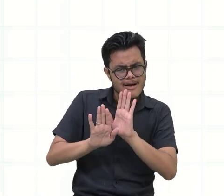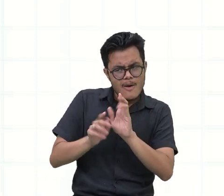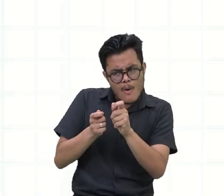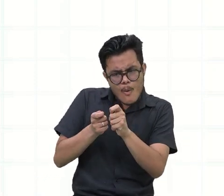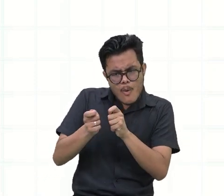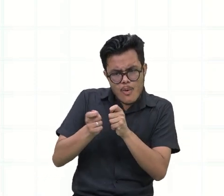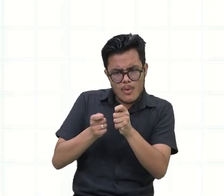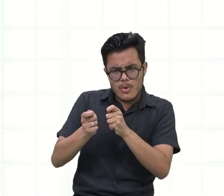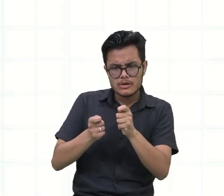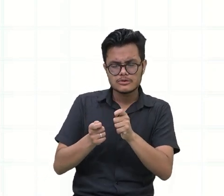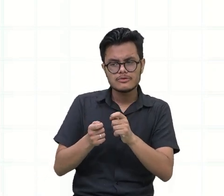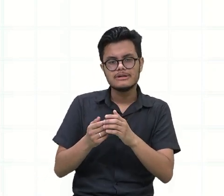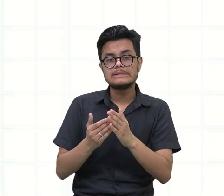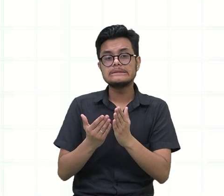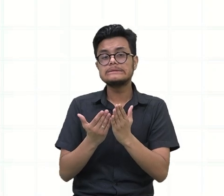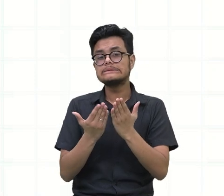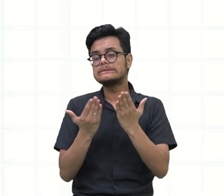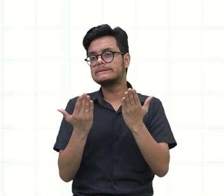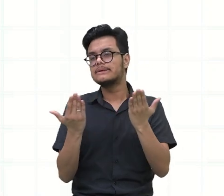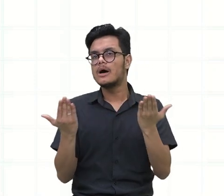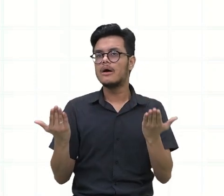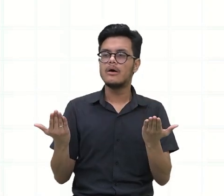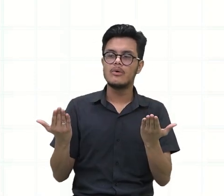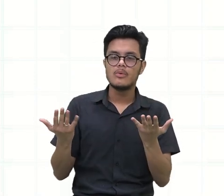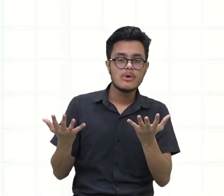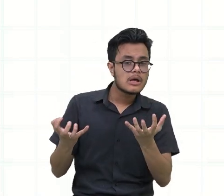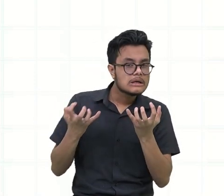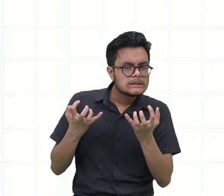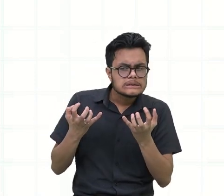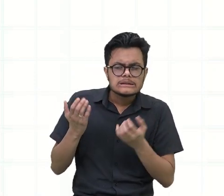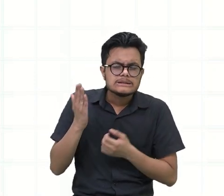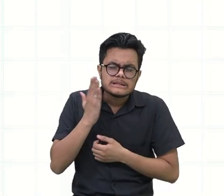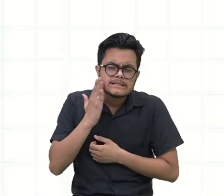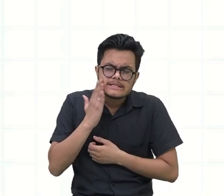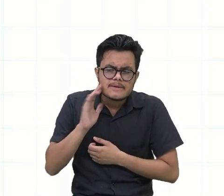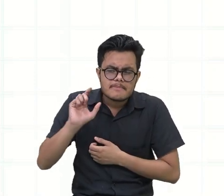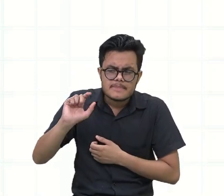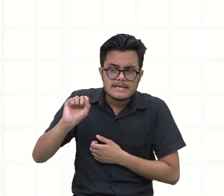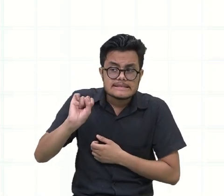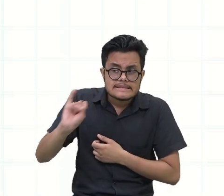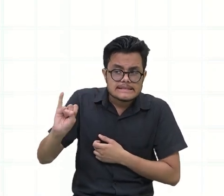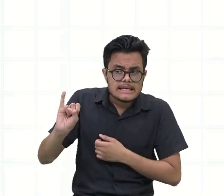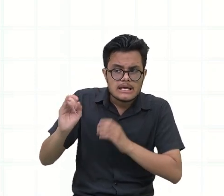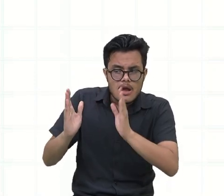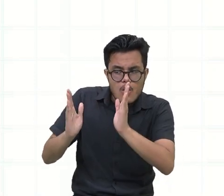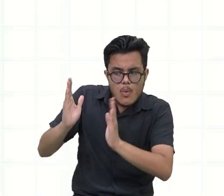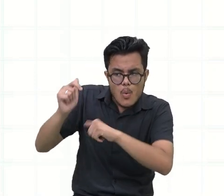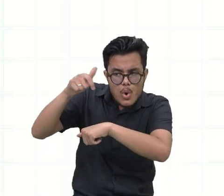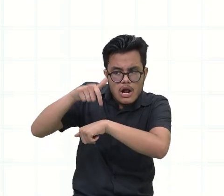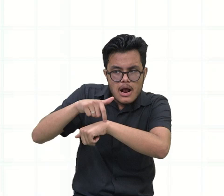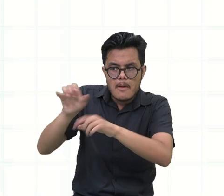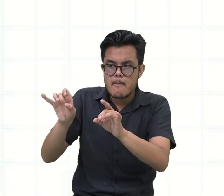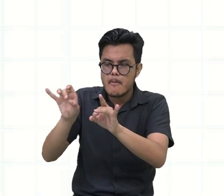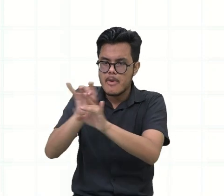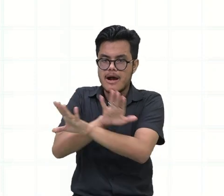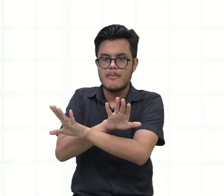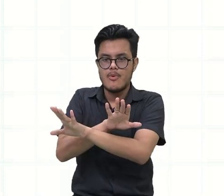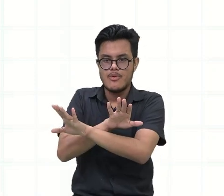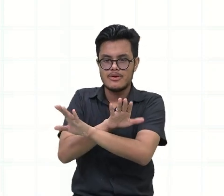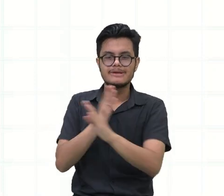nota que não tem uma interrogação direta, né? Quando a gente usa